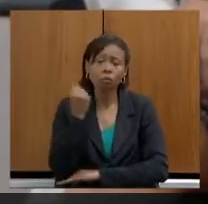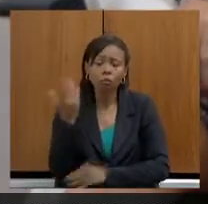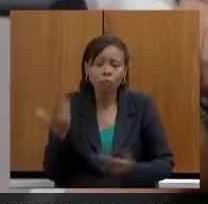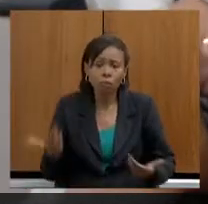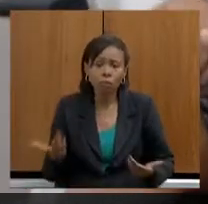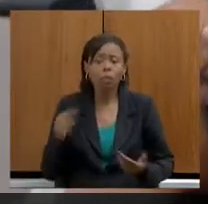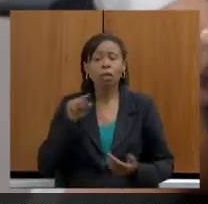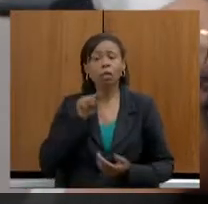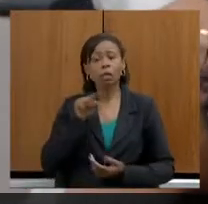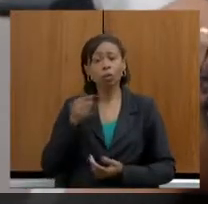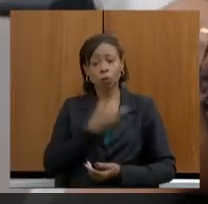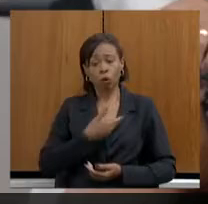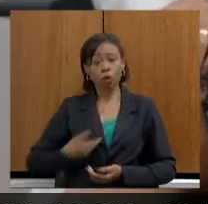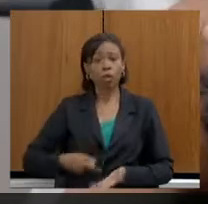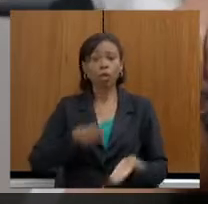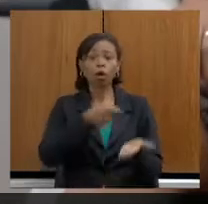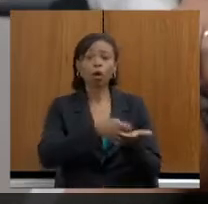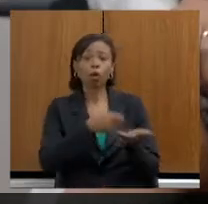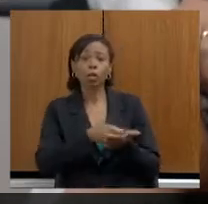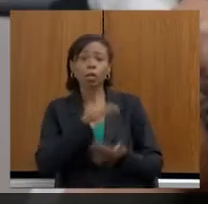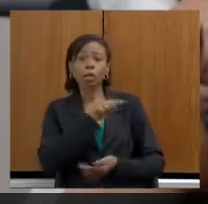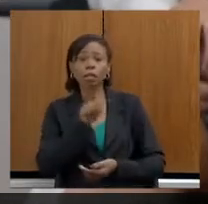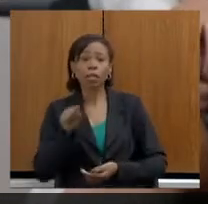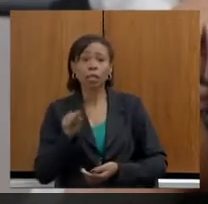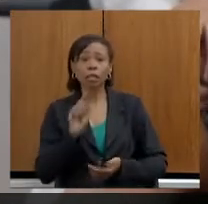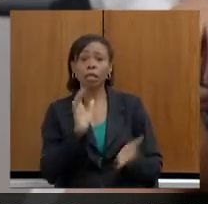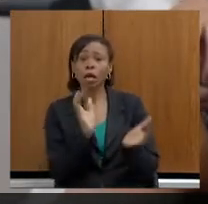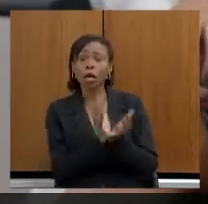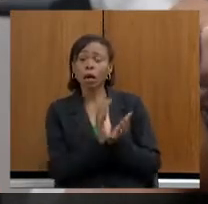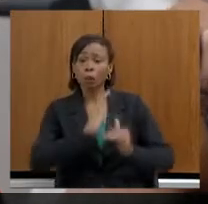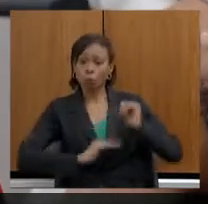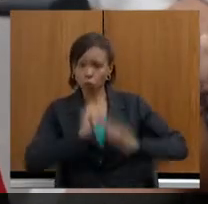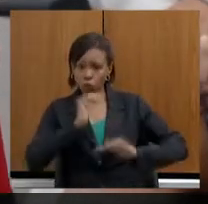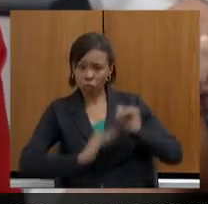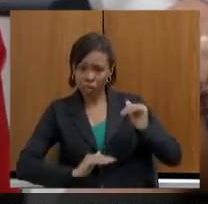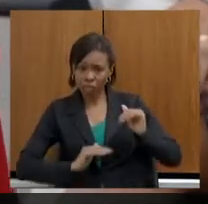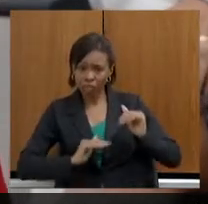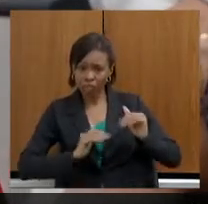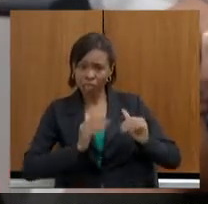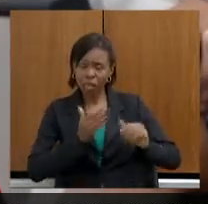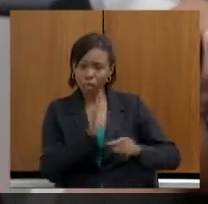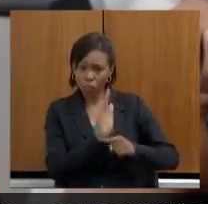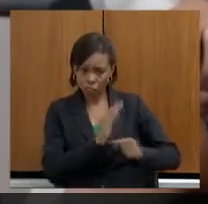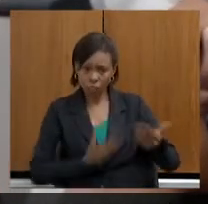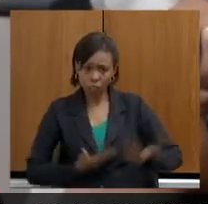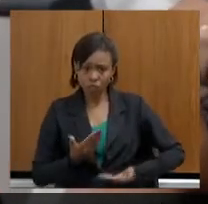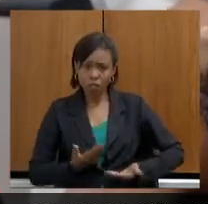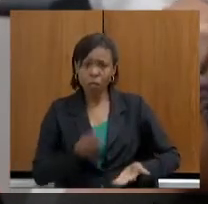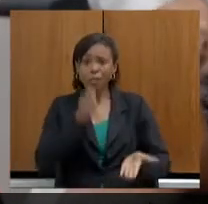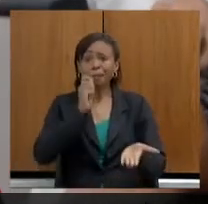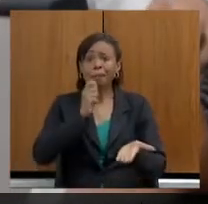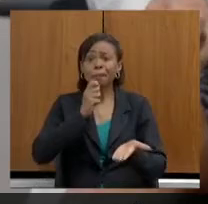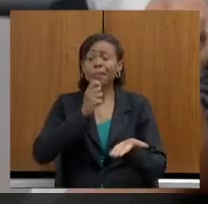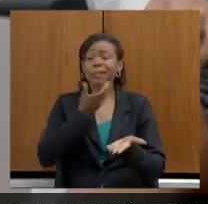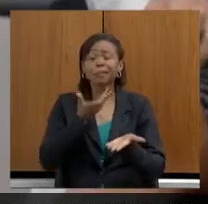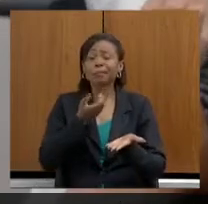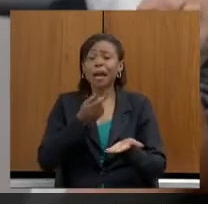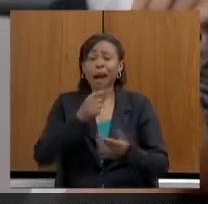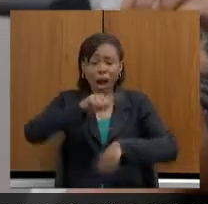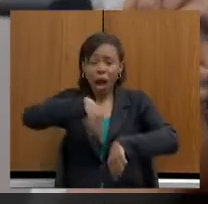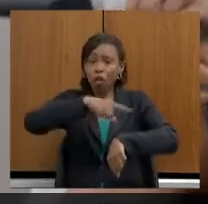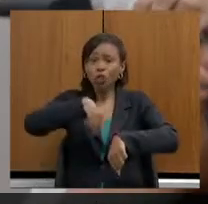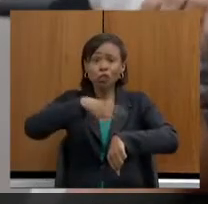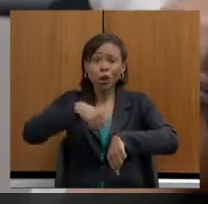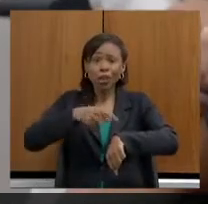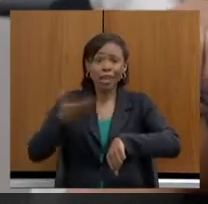dessas senhoras auxiliar de serviço o pagamento de todas as horas nós vamos fechar